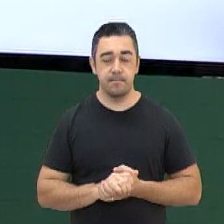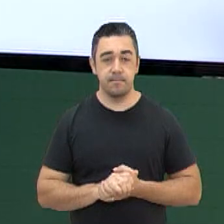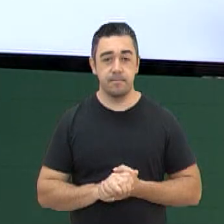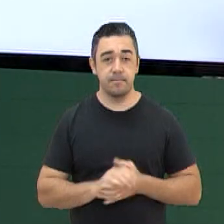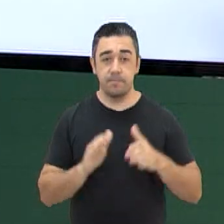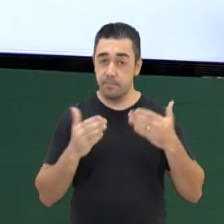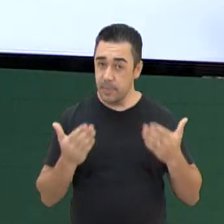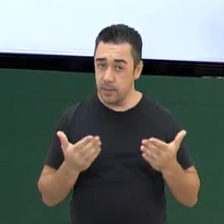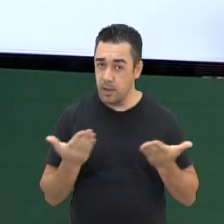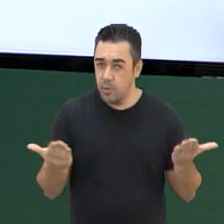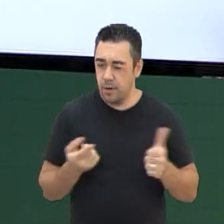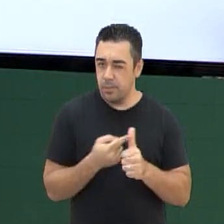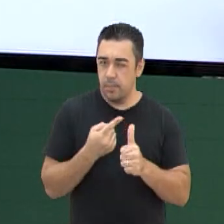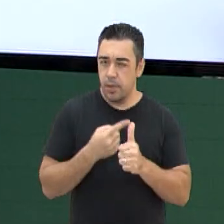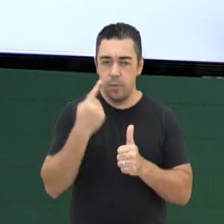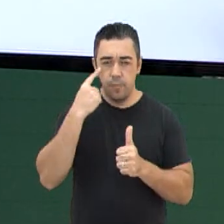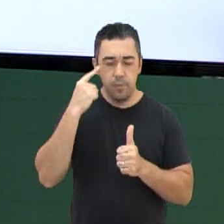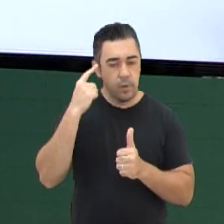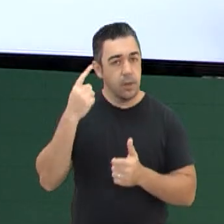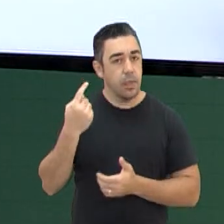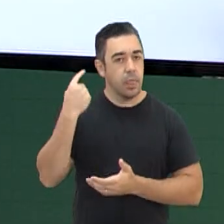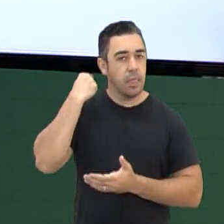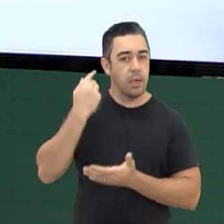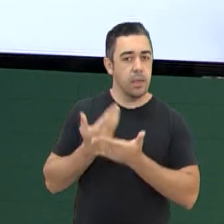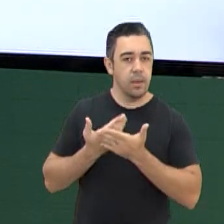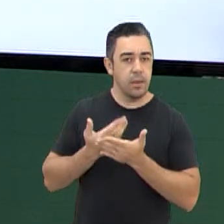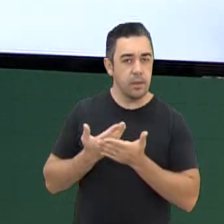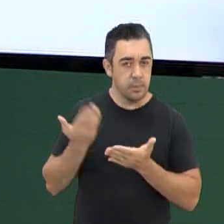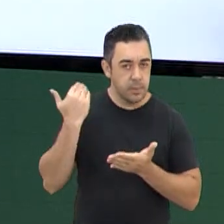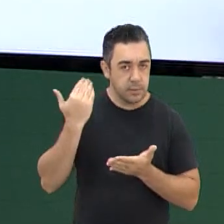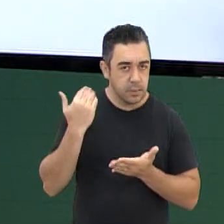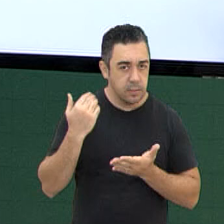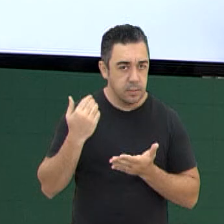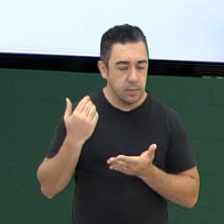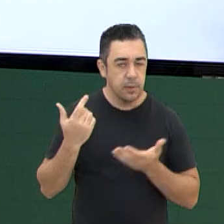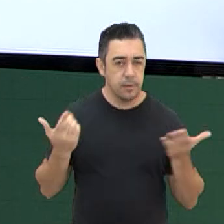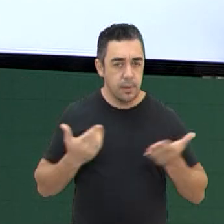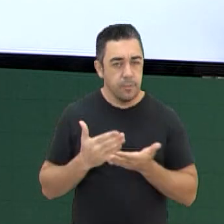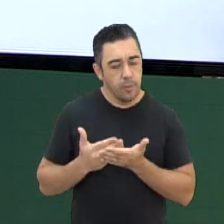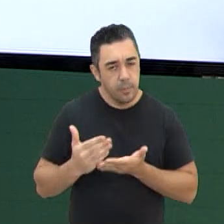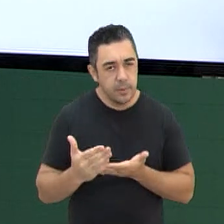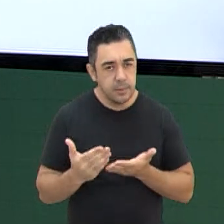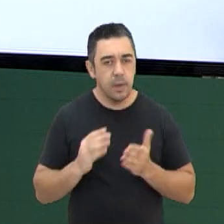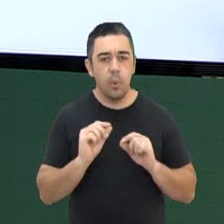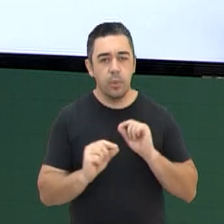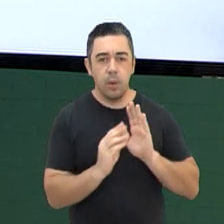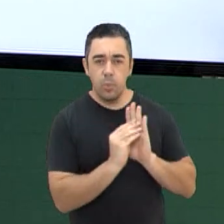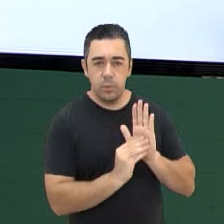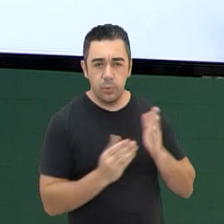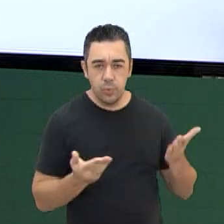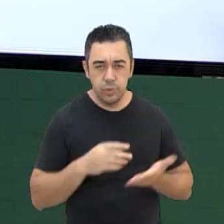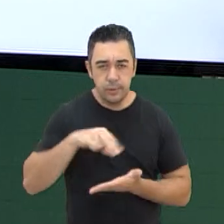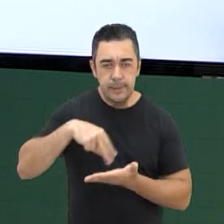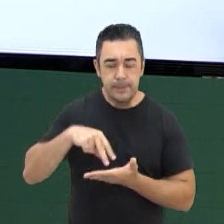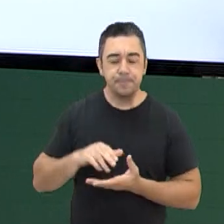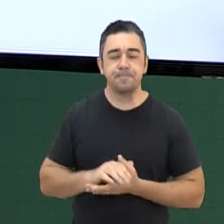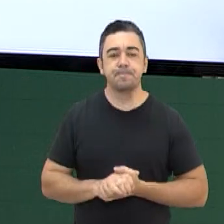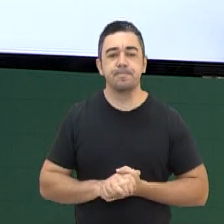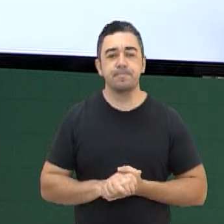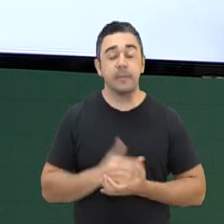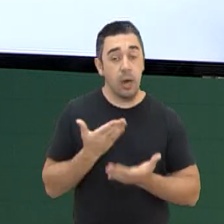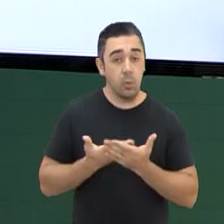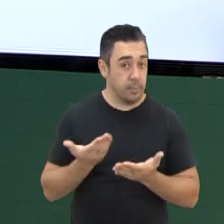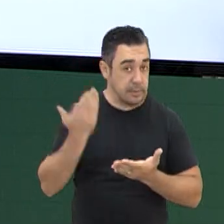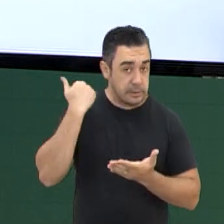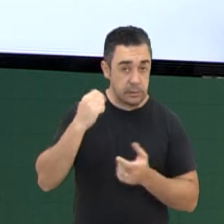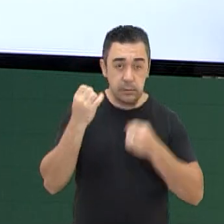Porém, no primeiro momento, faremos uma revisão da aula anterior para só então iniciarmos o conteúdo dança. Na aula